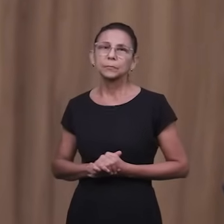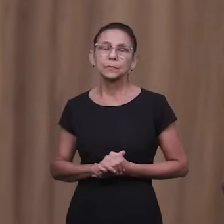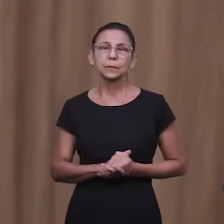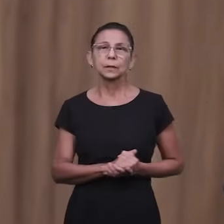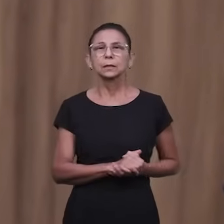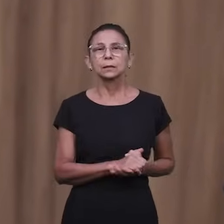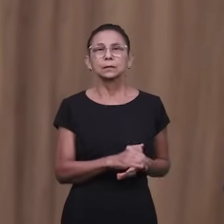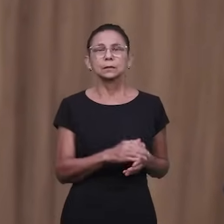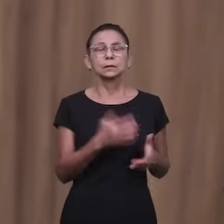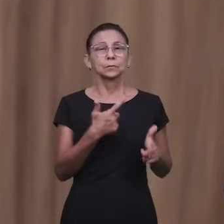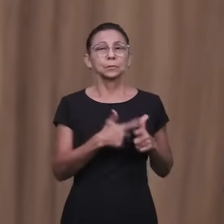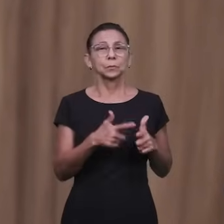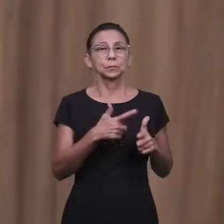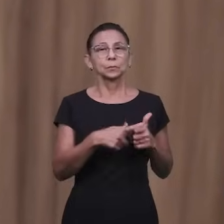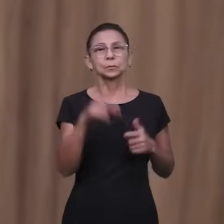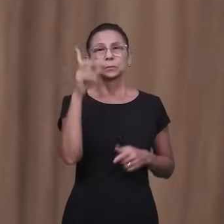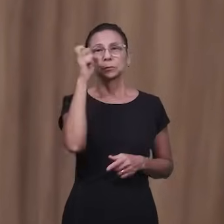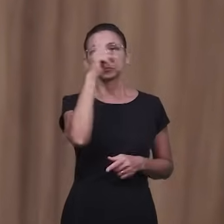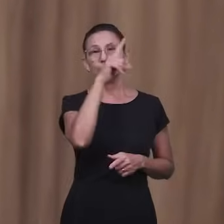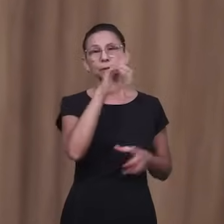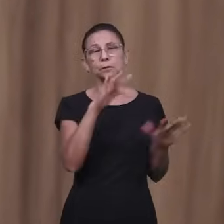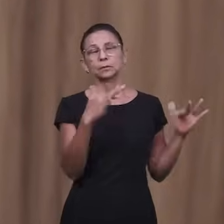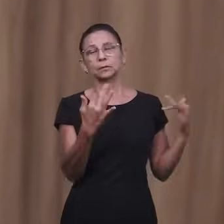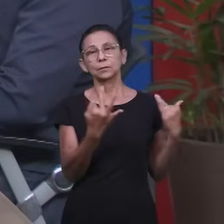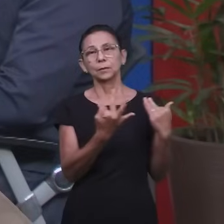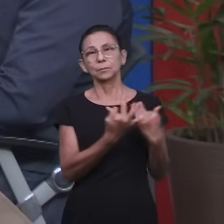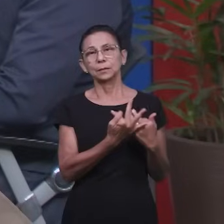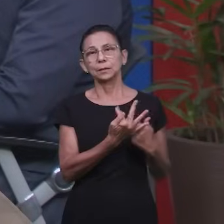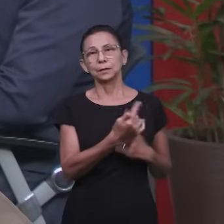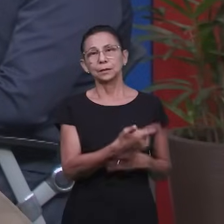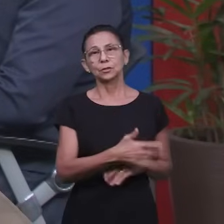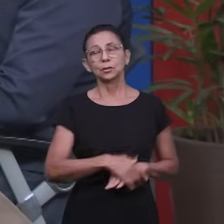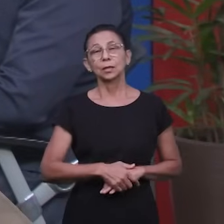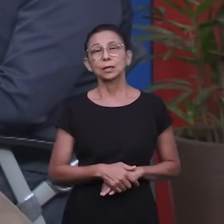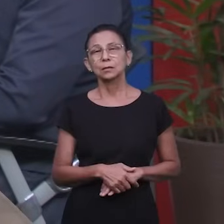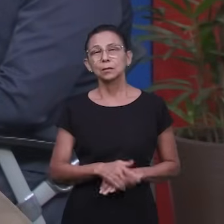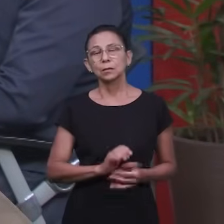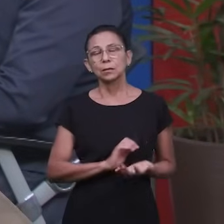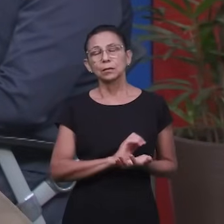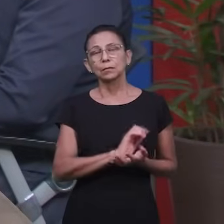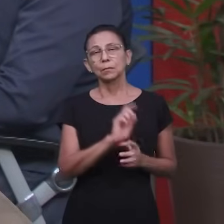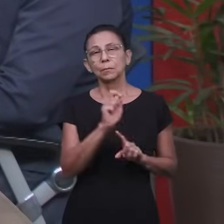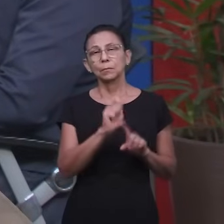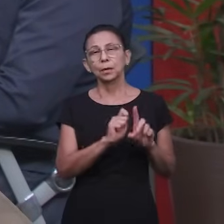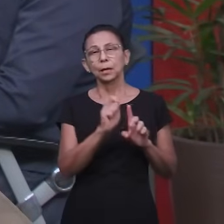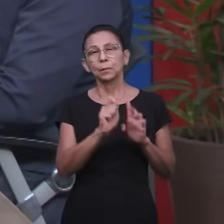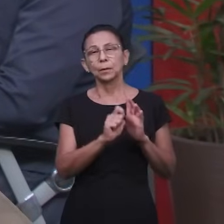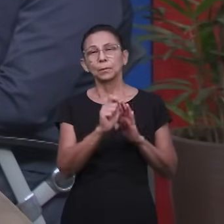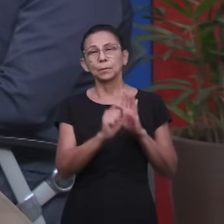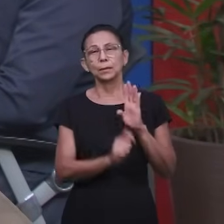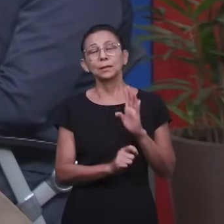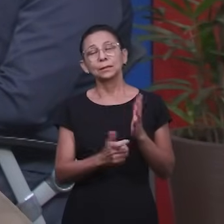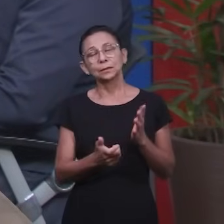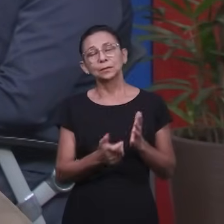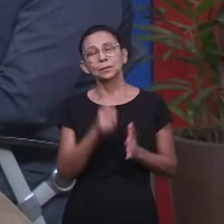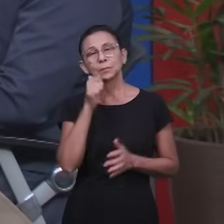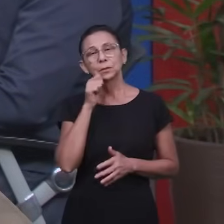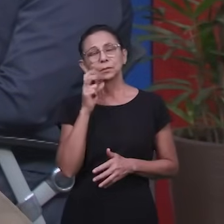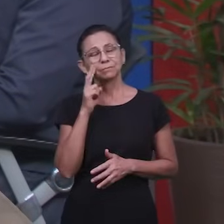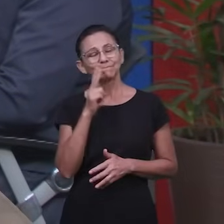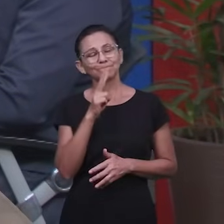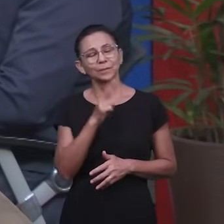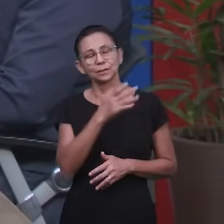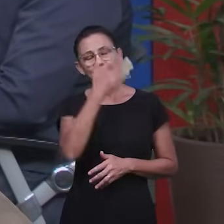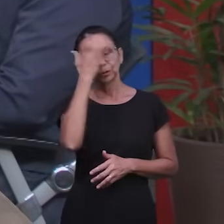meses que ela estava muito triste com aquilo, né? E em cada atendimento nós observamos